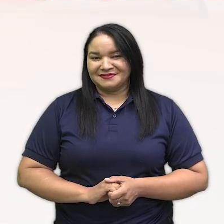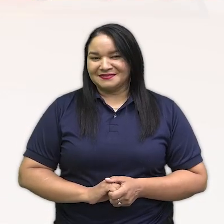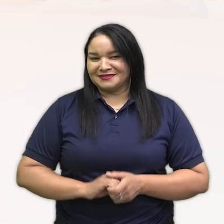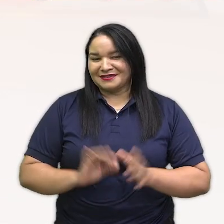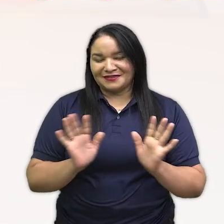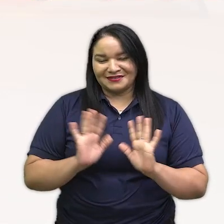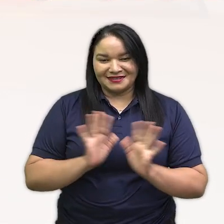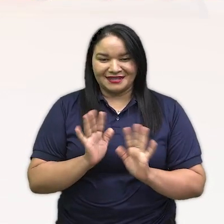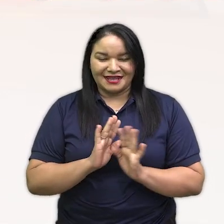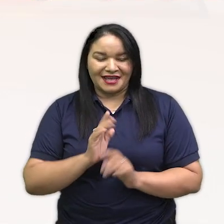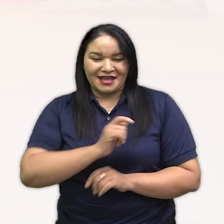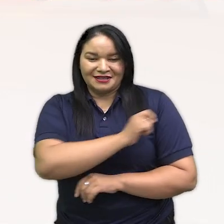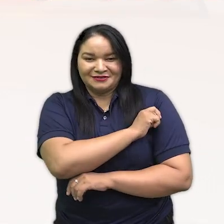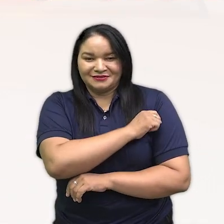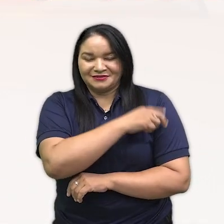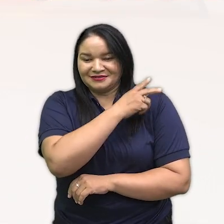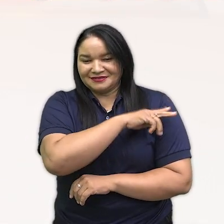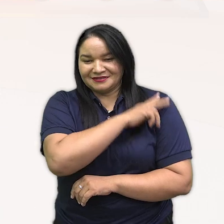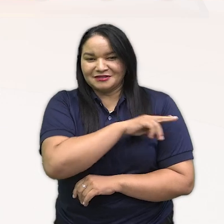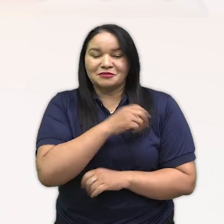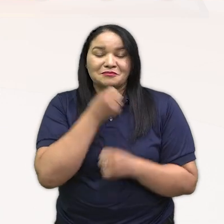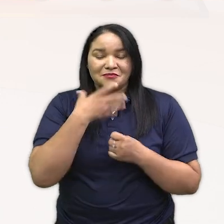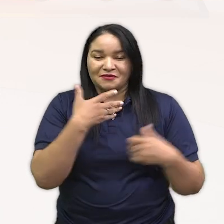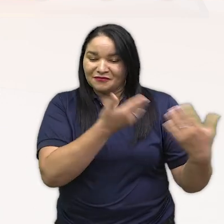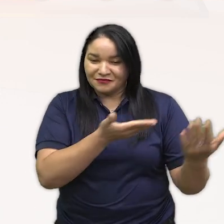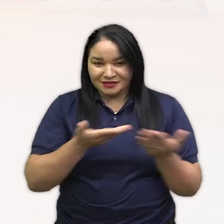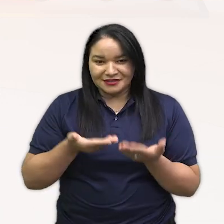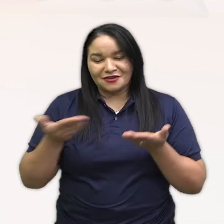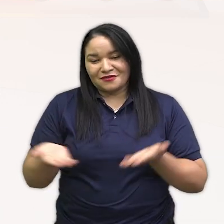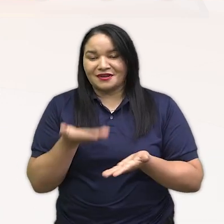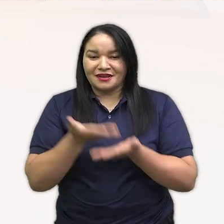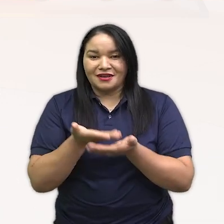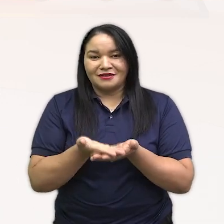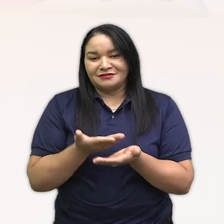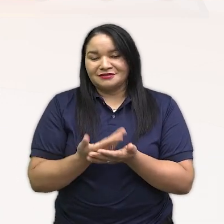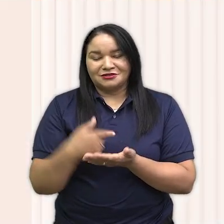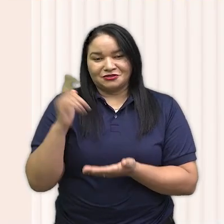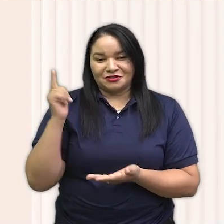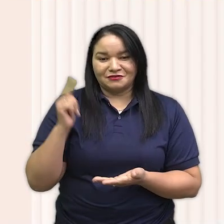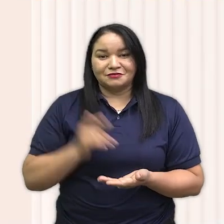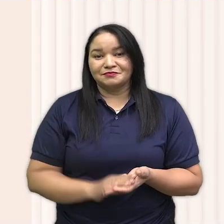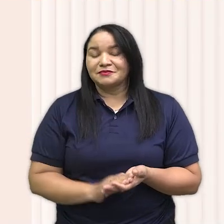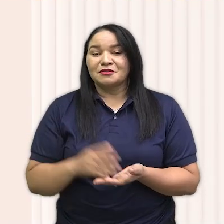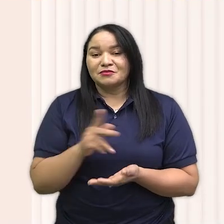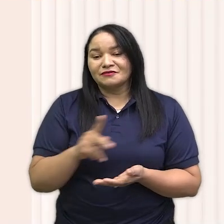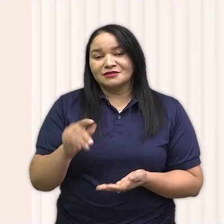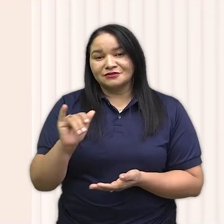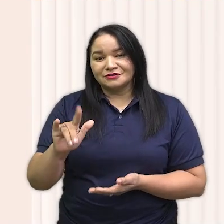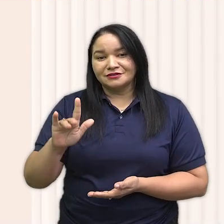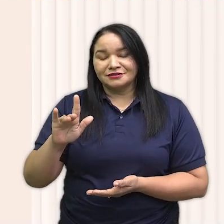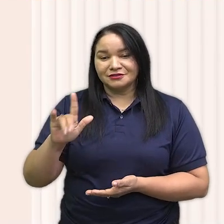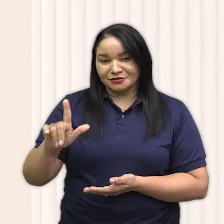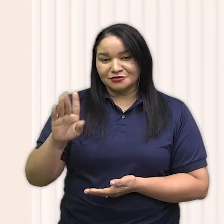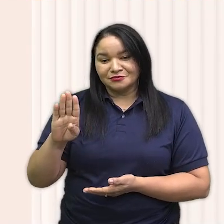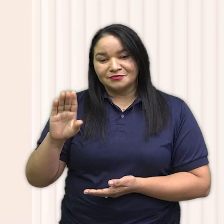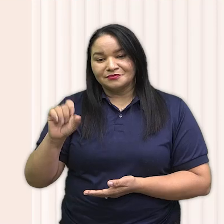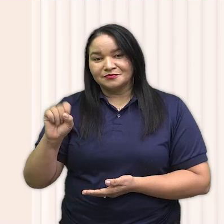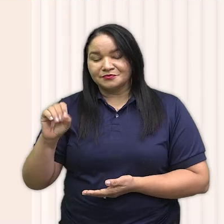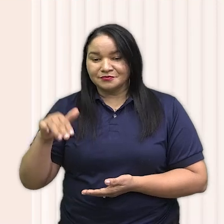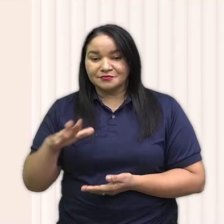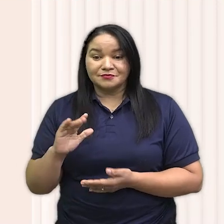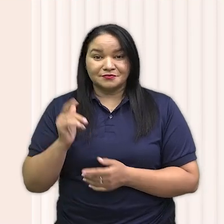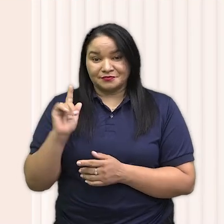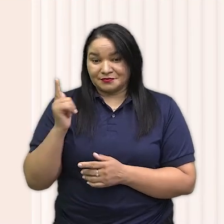Olá, alunos da segunda série do ensino médio, sejam muito bem-vindos às nossas aulas de Geografia. Eu sou o professor Ilbson do Nascimento, do componente